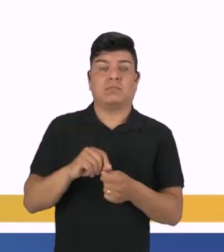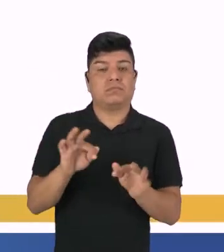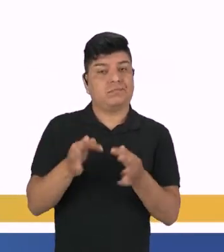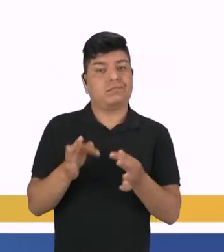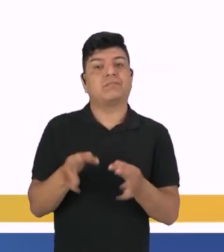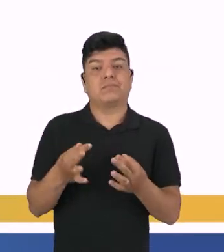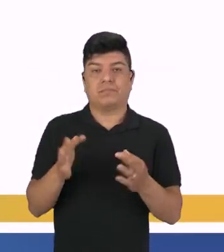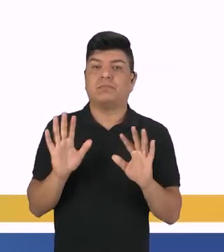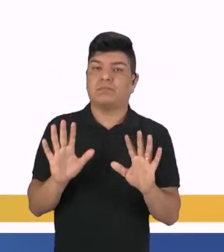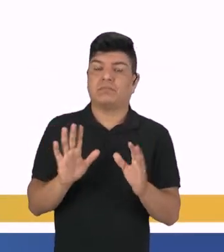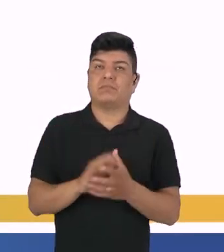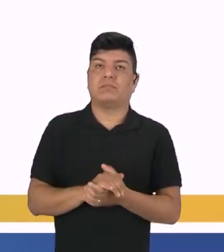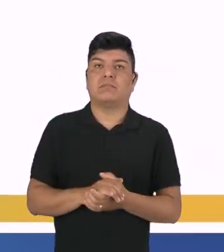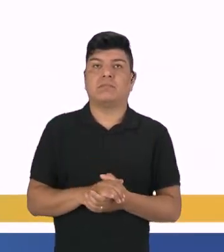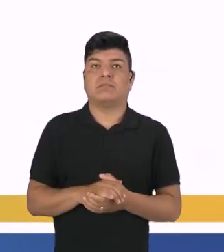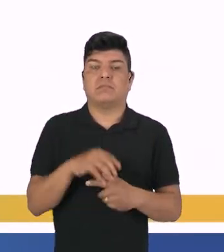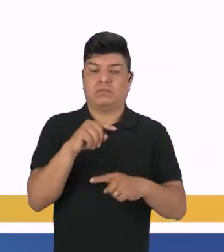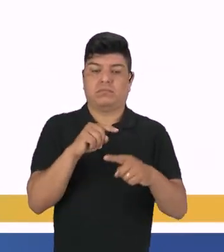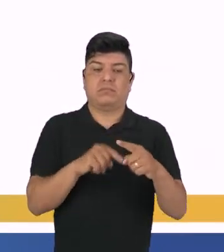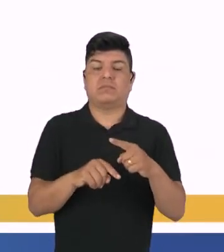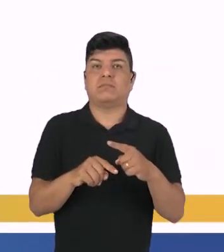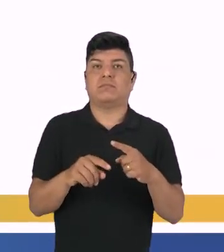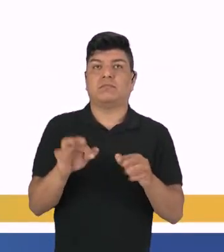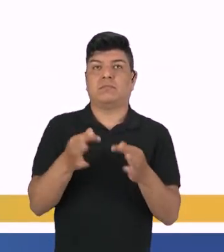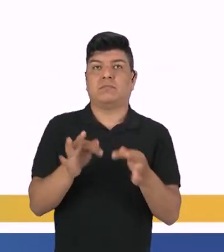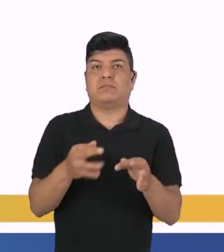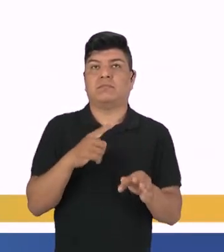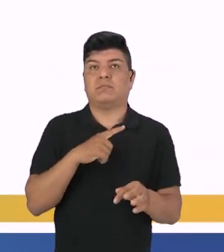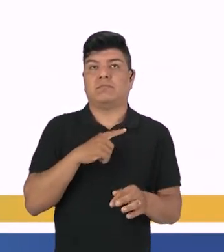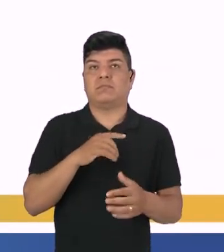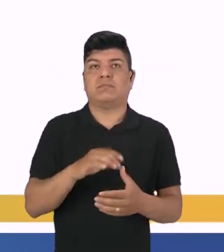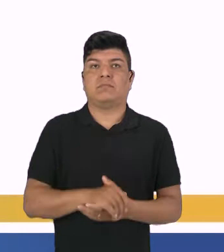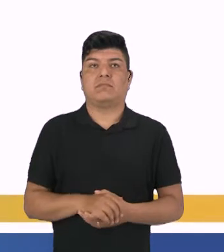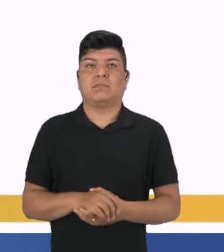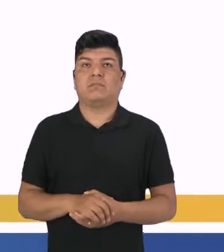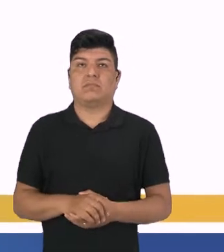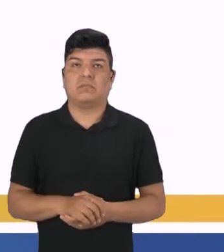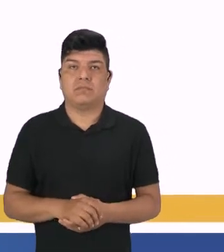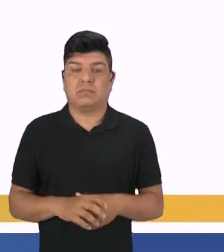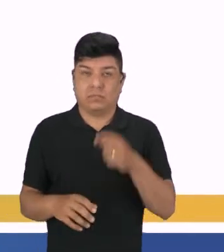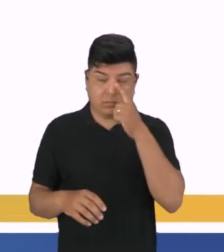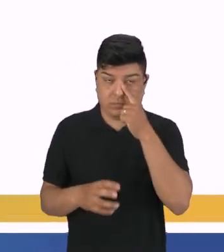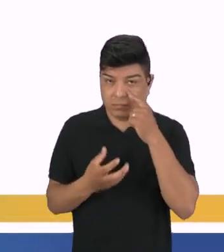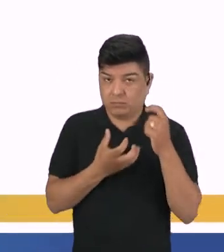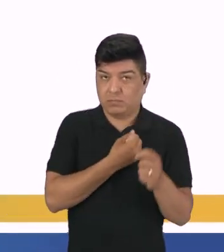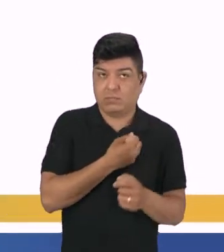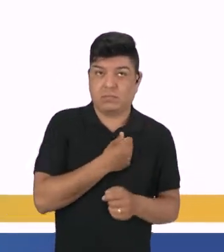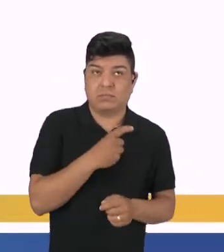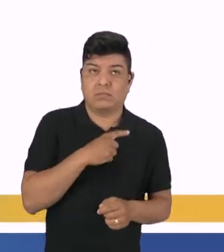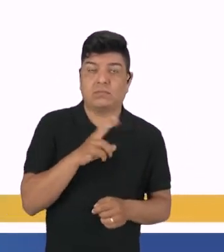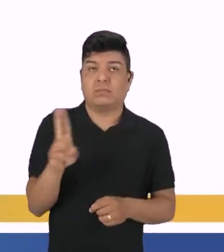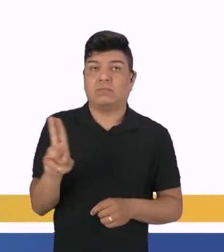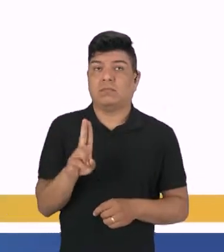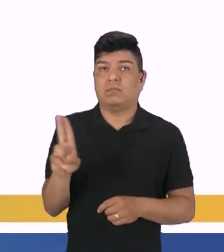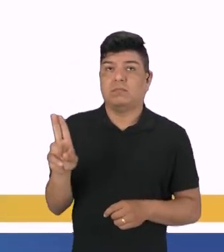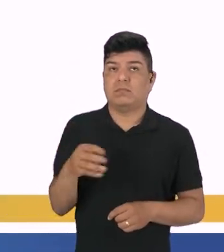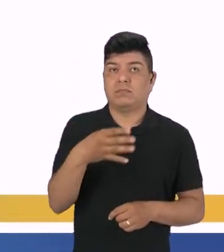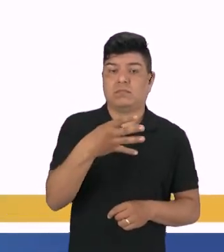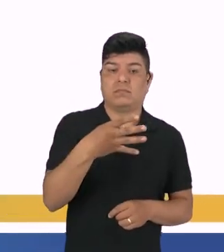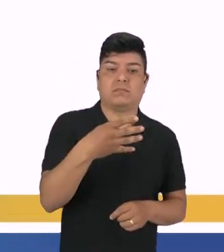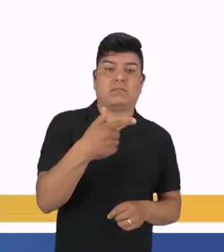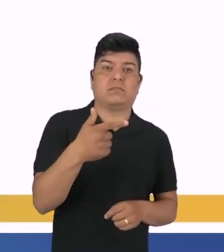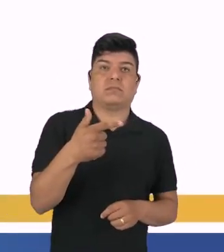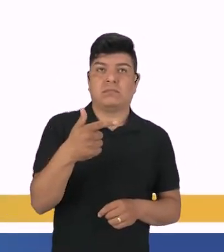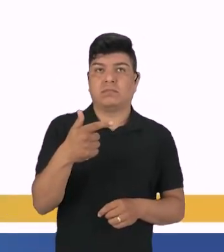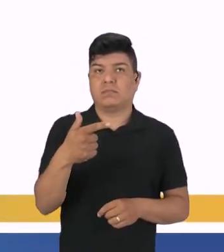operação simples, né? É uma divisão simples, eu tenho que esses números, eles têm os nomes, né? O 42 eu chamo ele